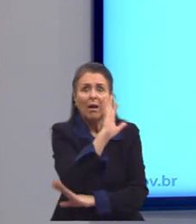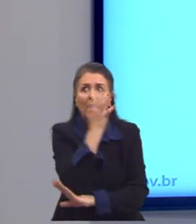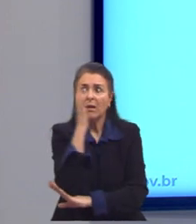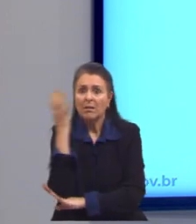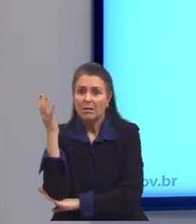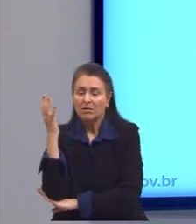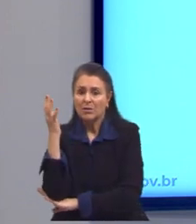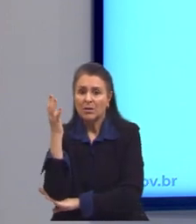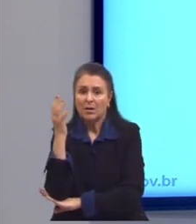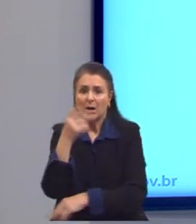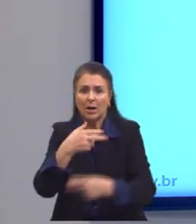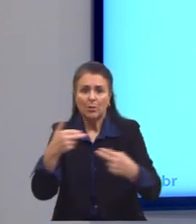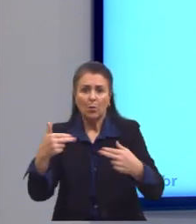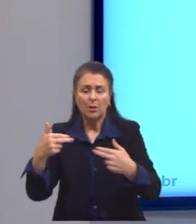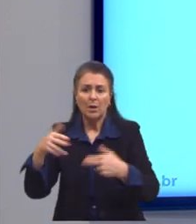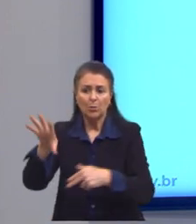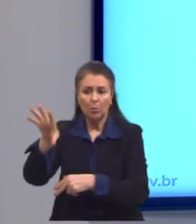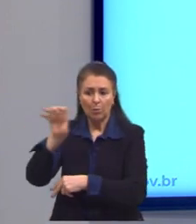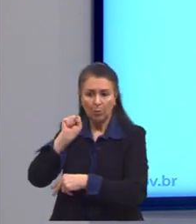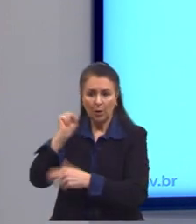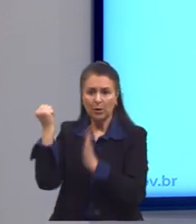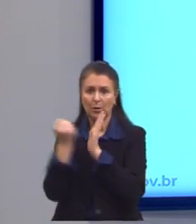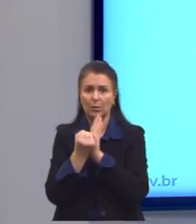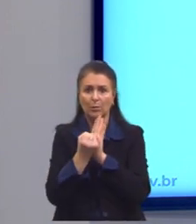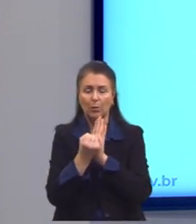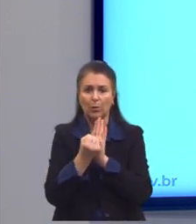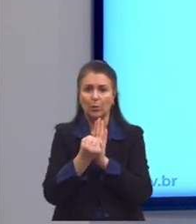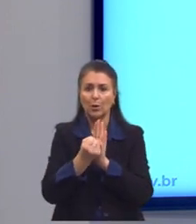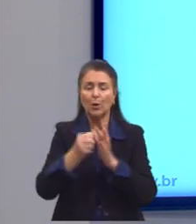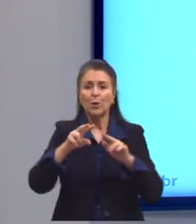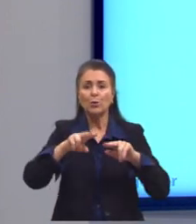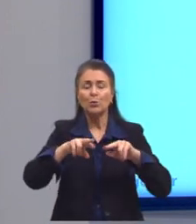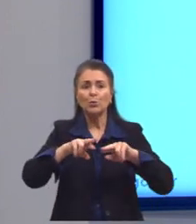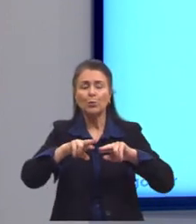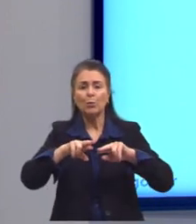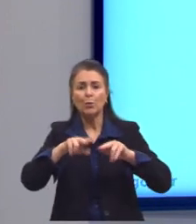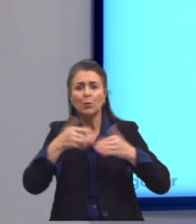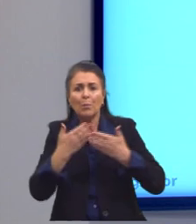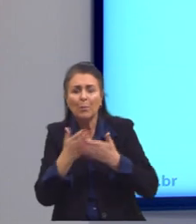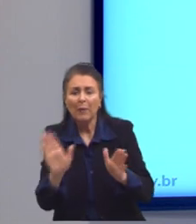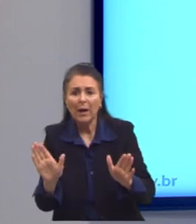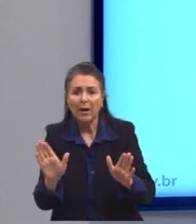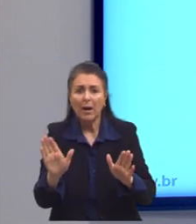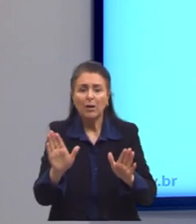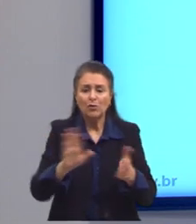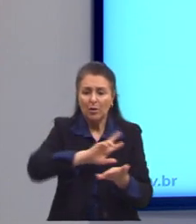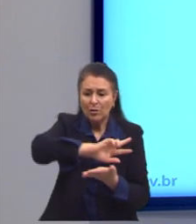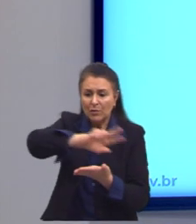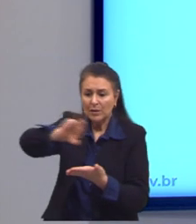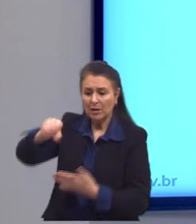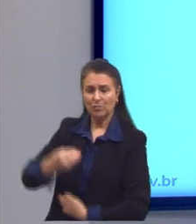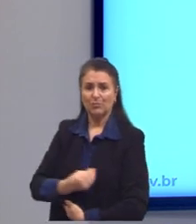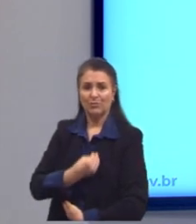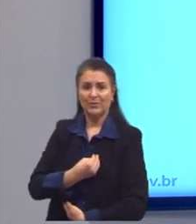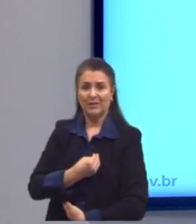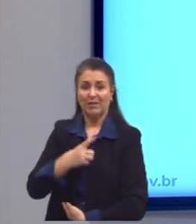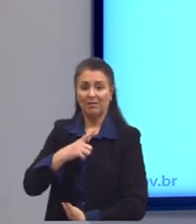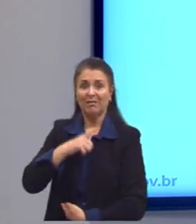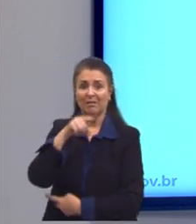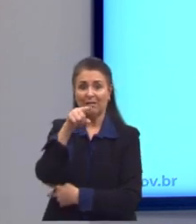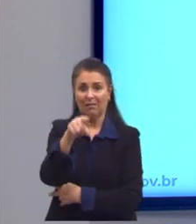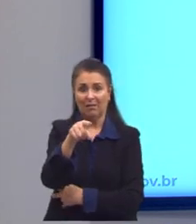perdendo o patrimônio né eu vou tá perdendo toda aquela biodiversidade que a gente teve tá E aí o que que acontece ó